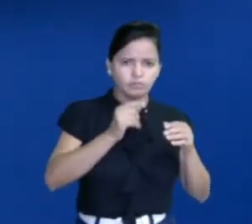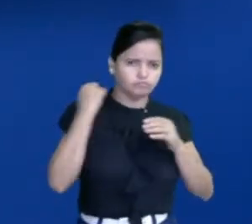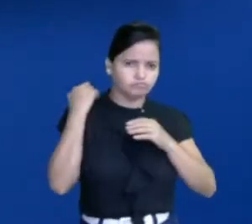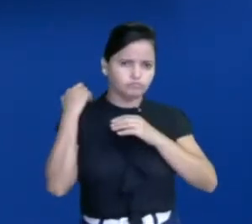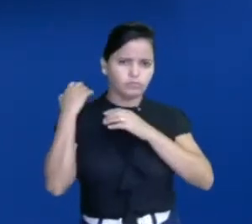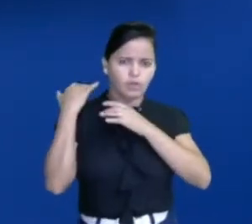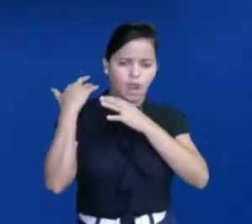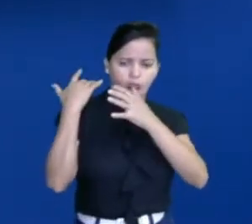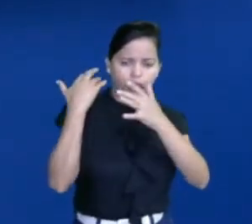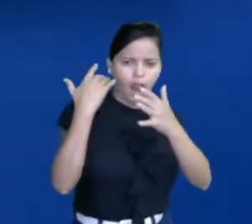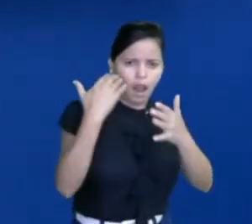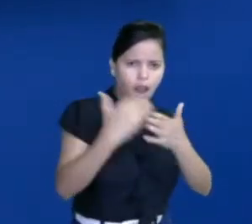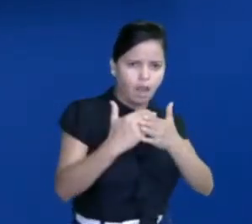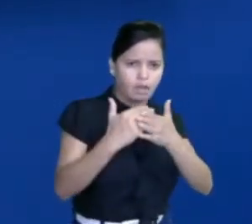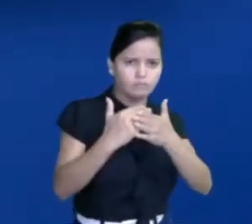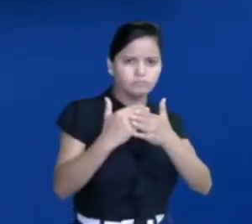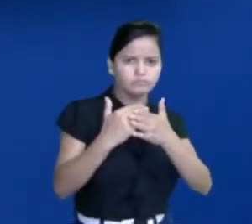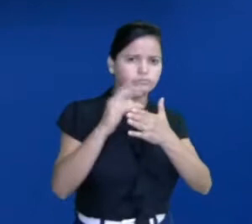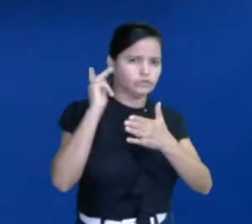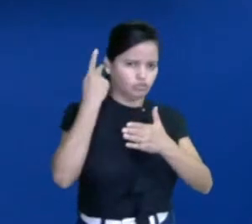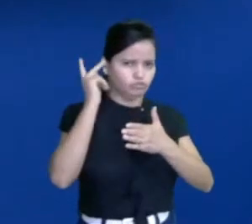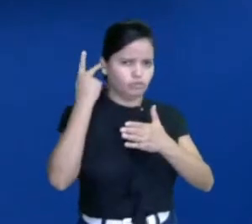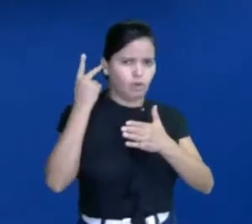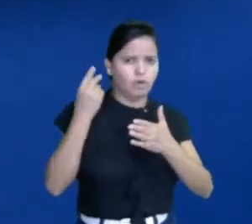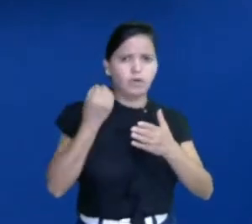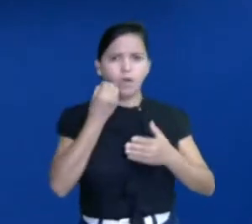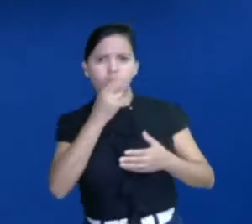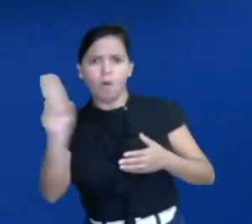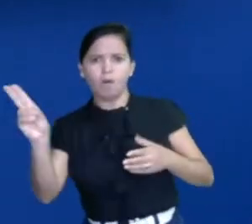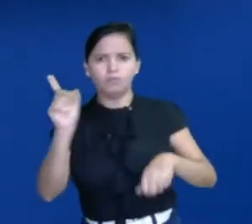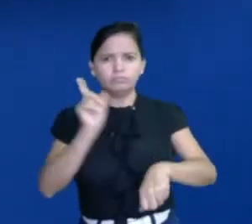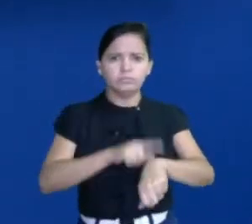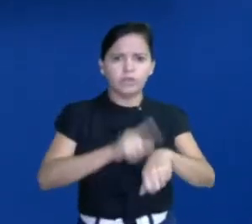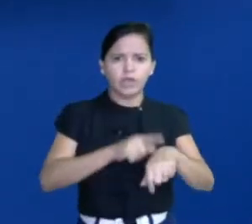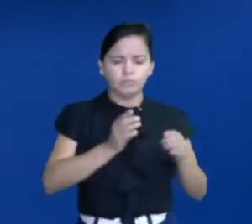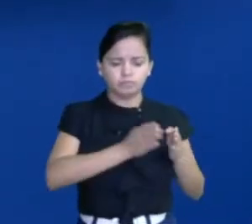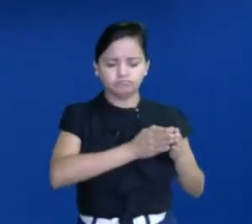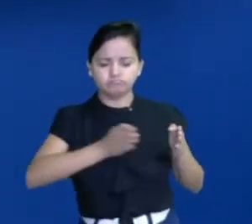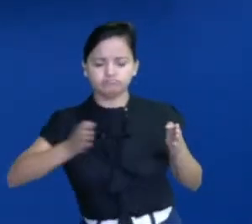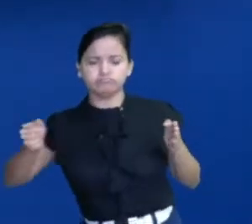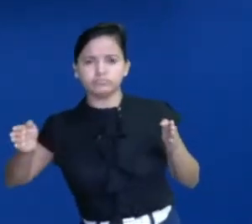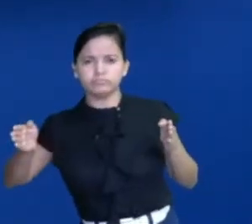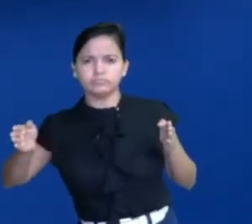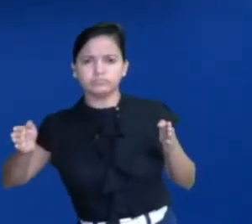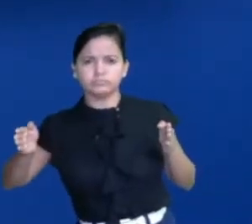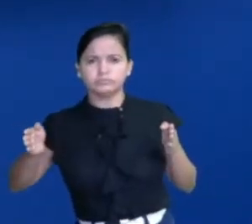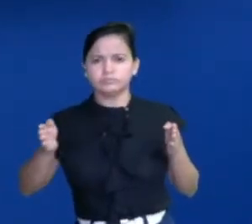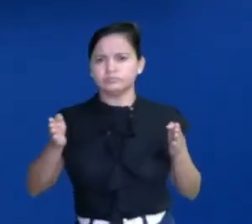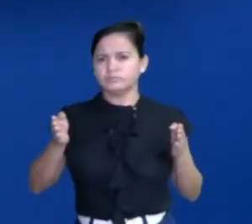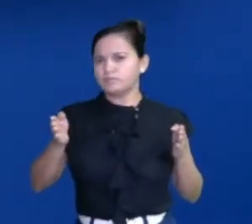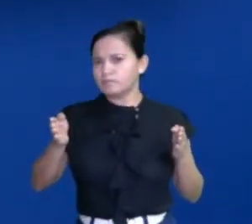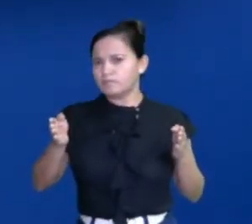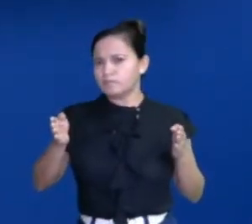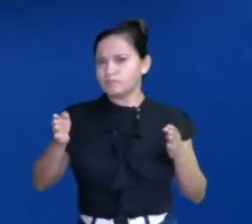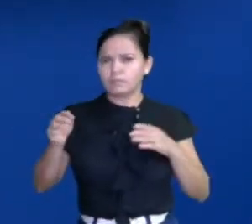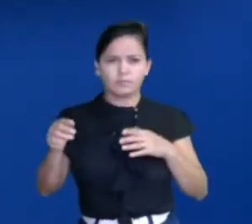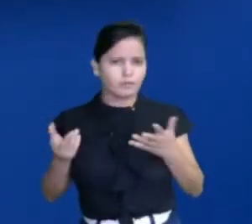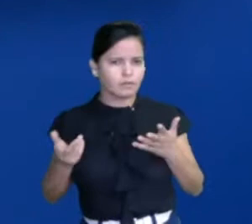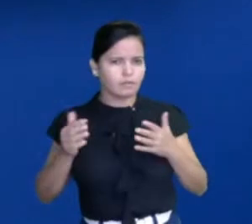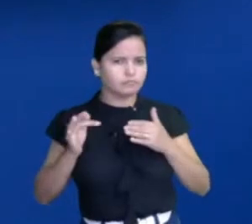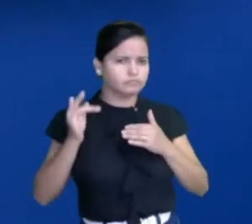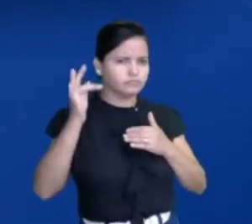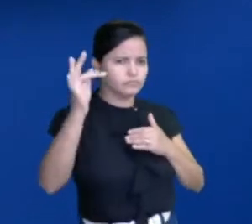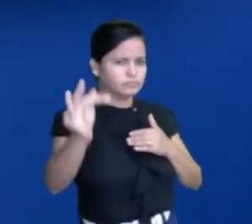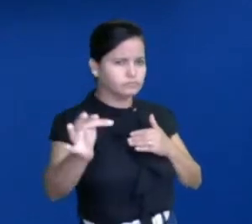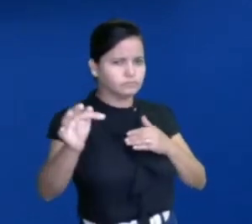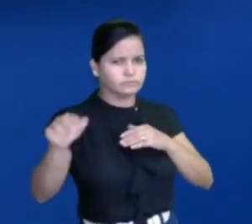quando eu observo na próxima semana o que eu tinha como presente,